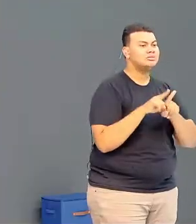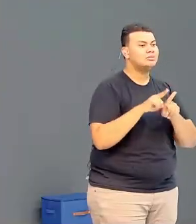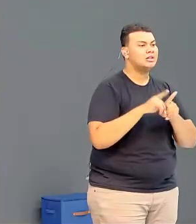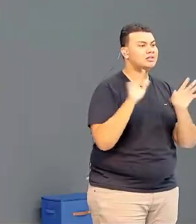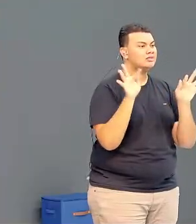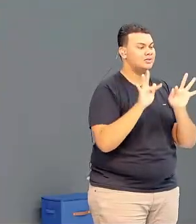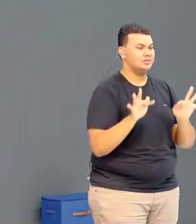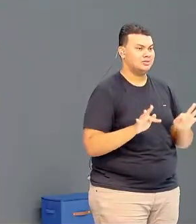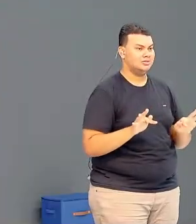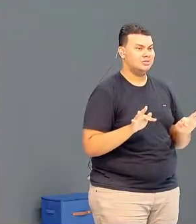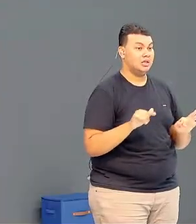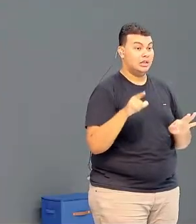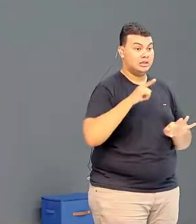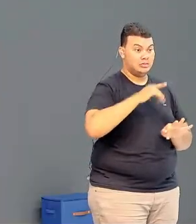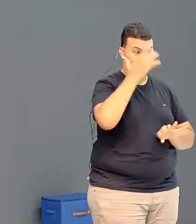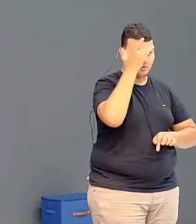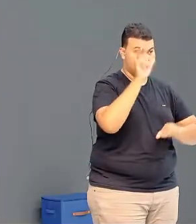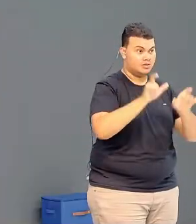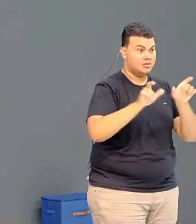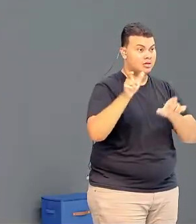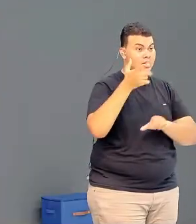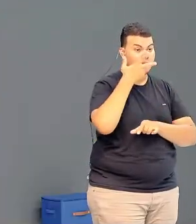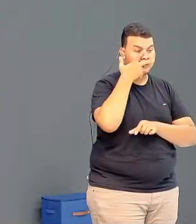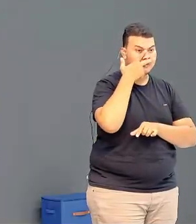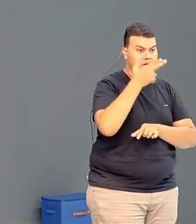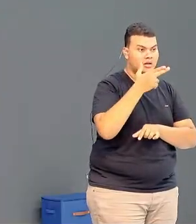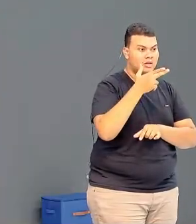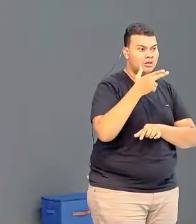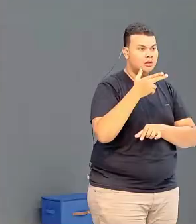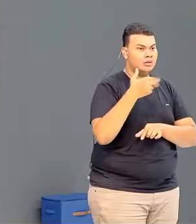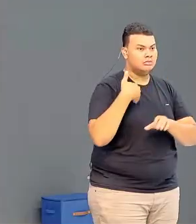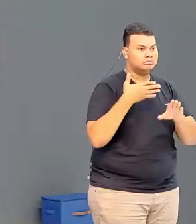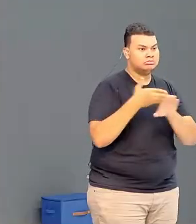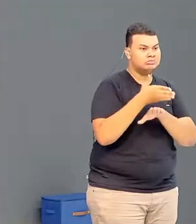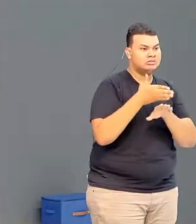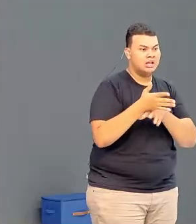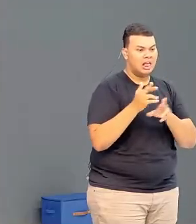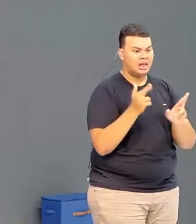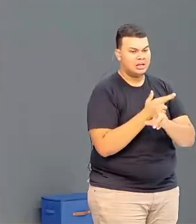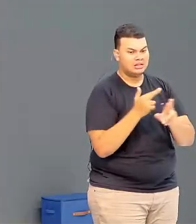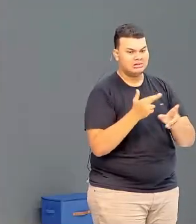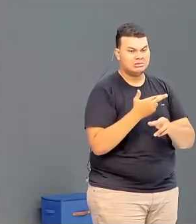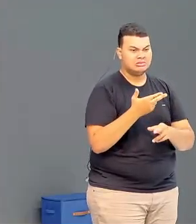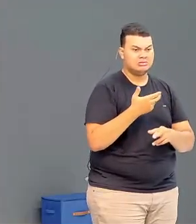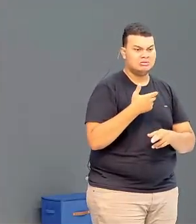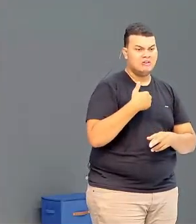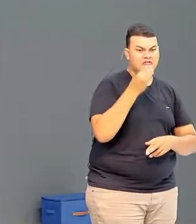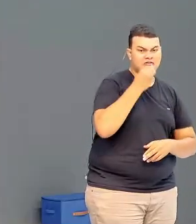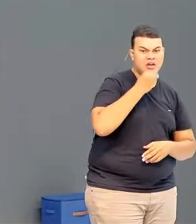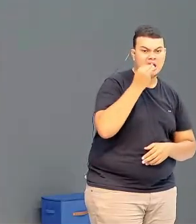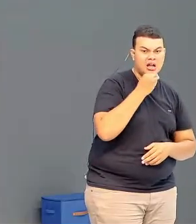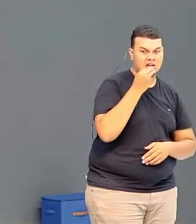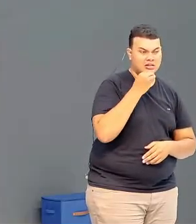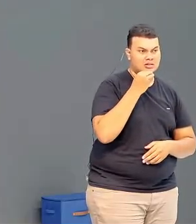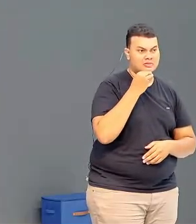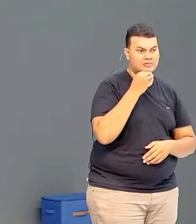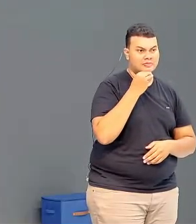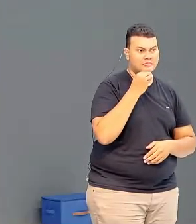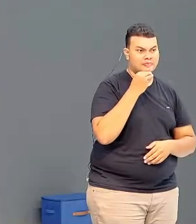felicidade. Tem gente padecendo numa relação mesquinha, terrível,